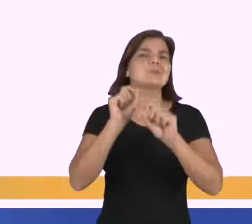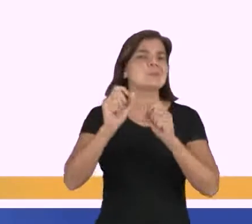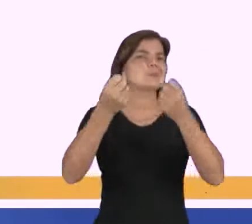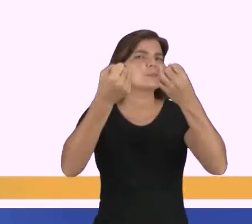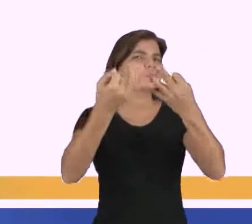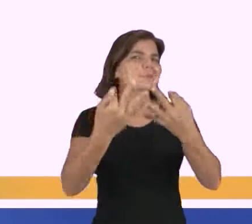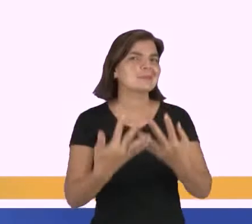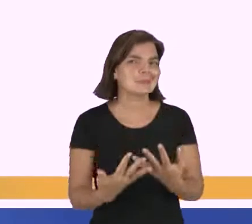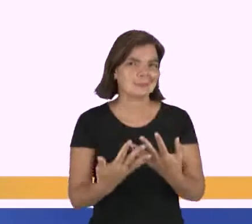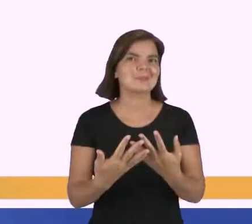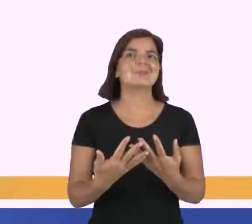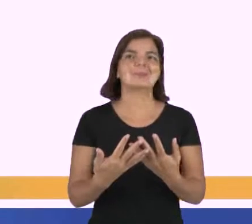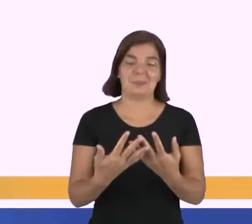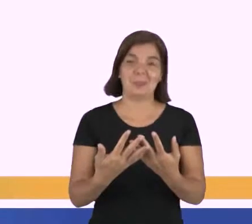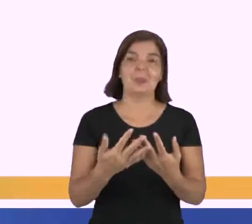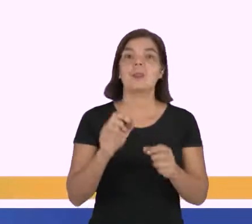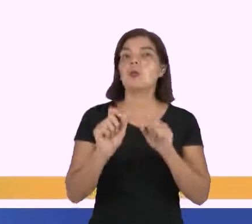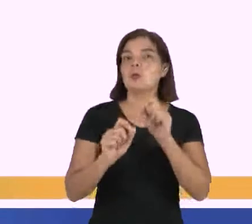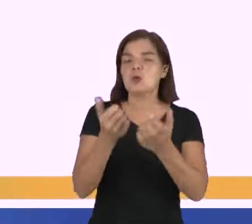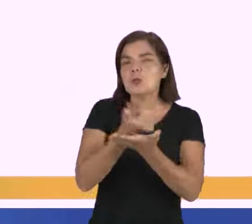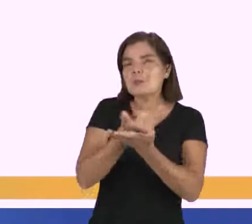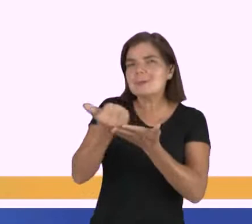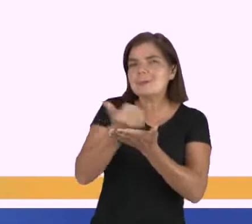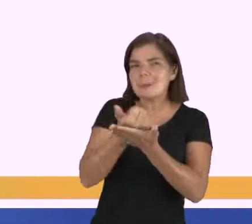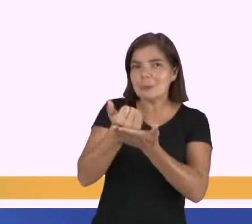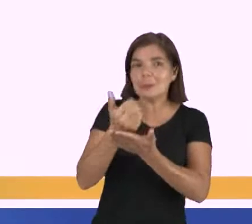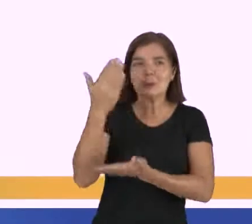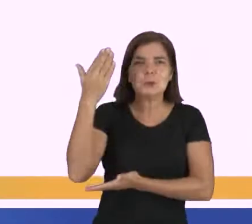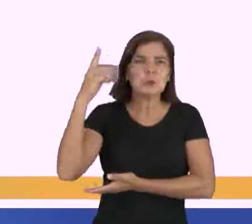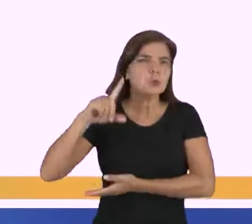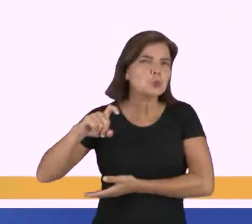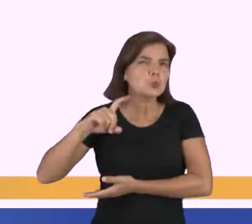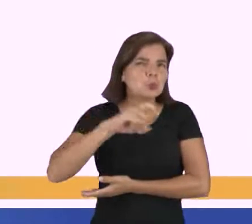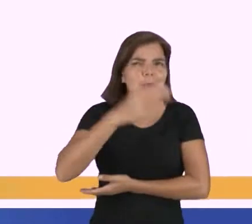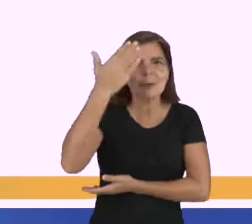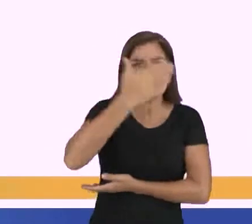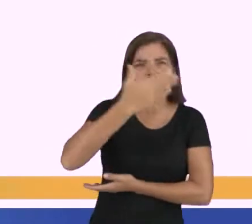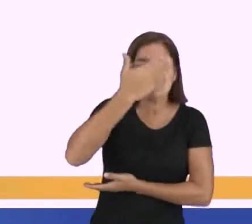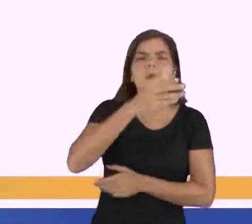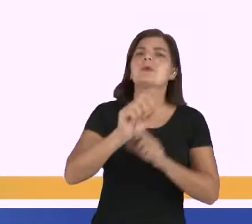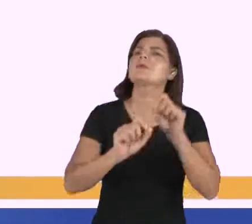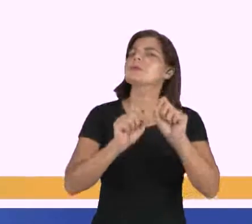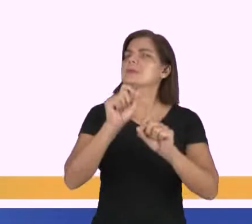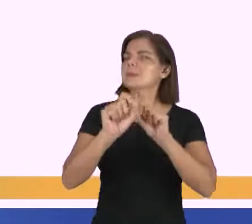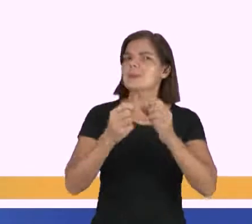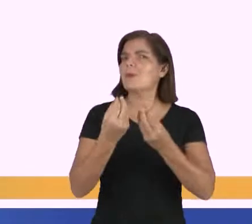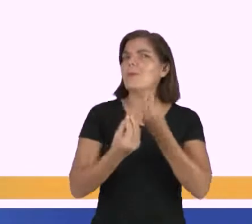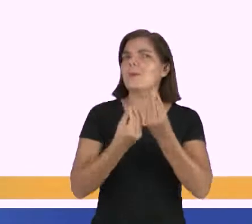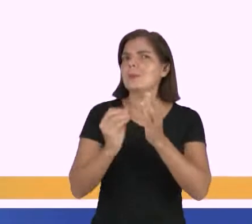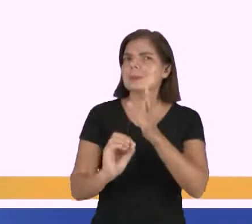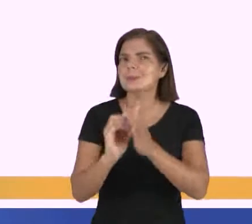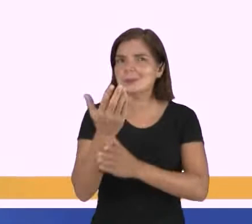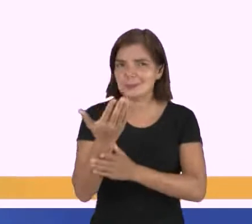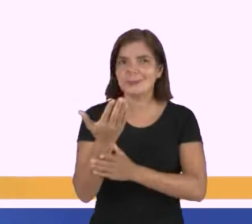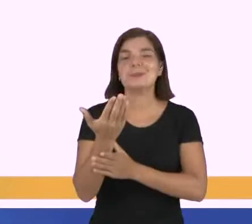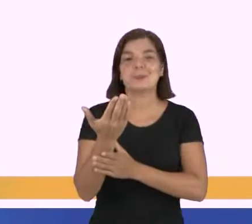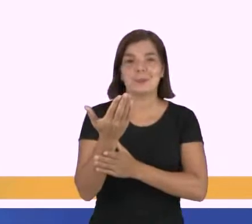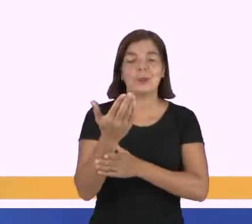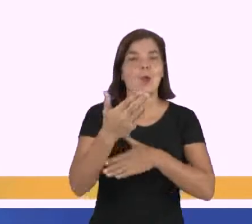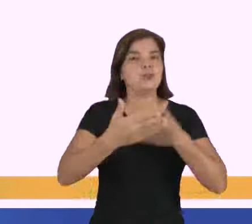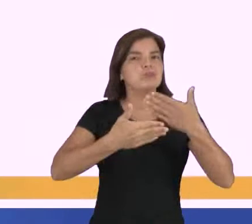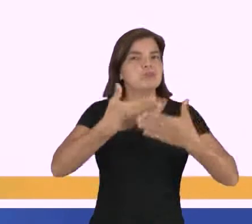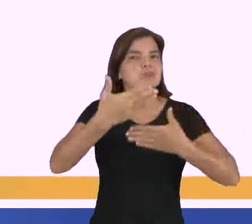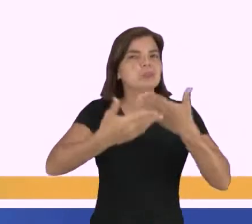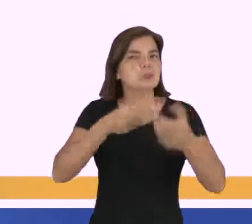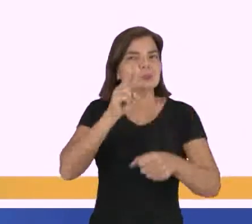uma definição aí, da ação dos micro-organismos sobre os alimentos. O que será que eles vão agir, mediante o